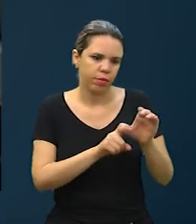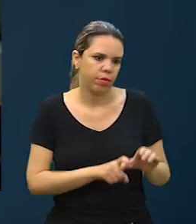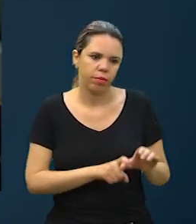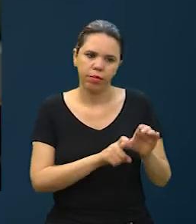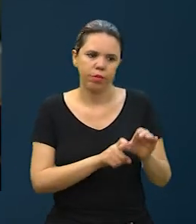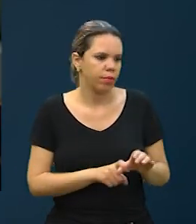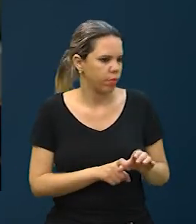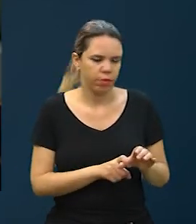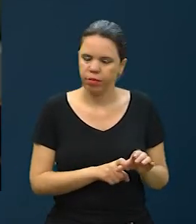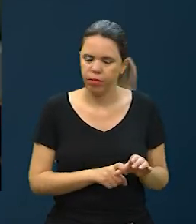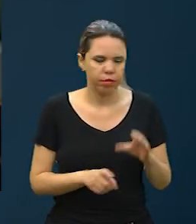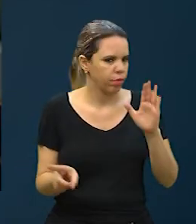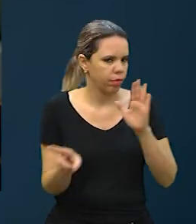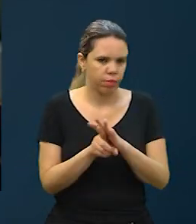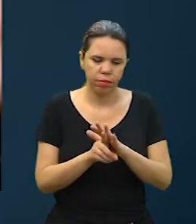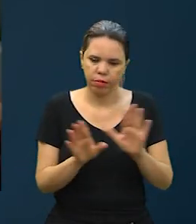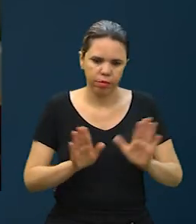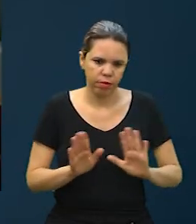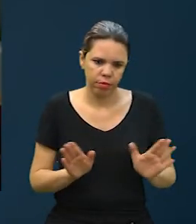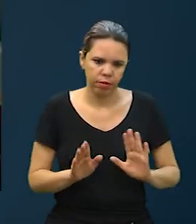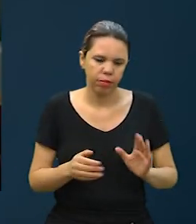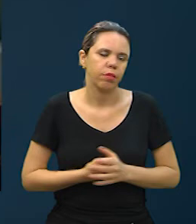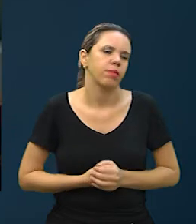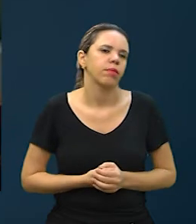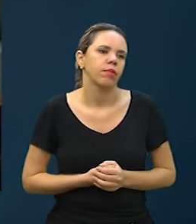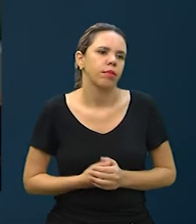depender de algum patrão, digamos,